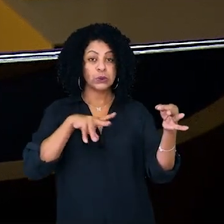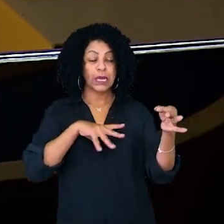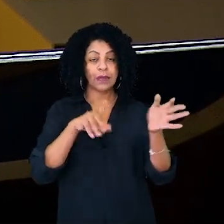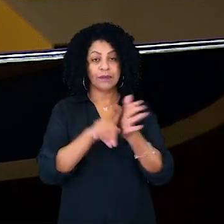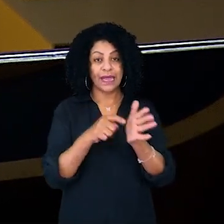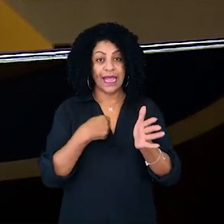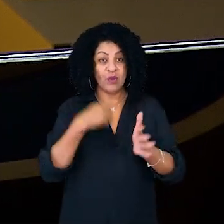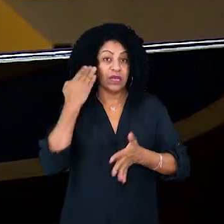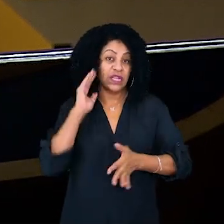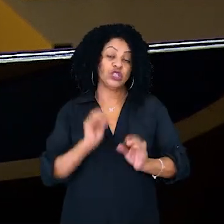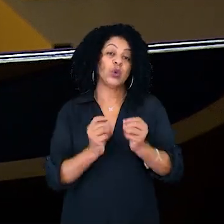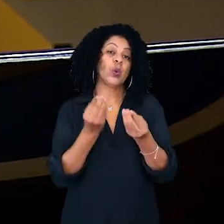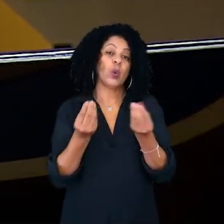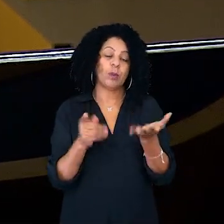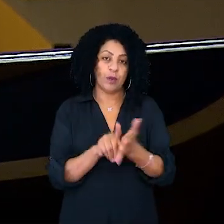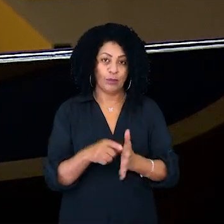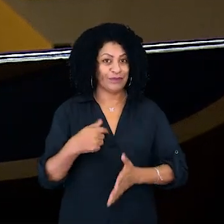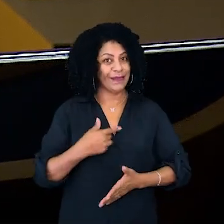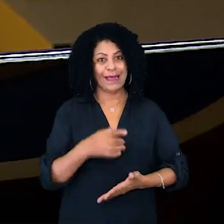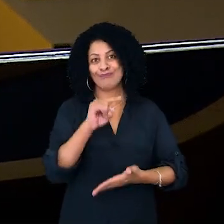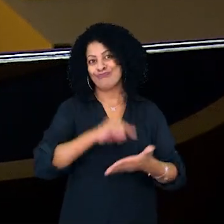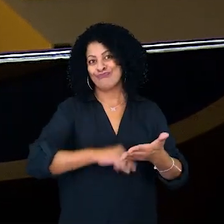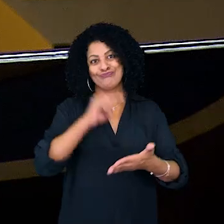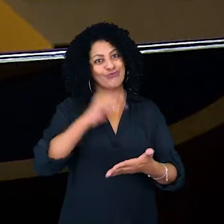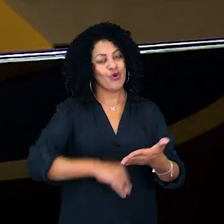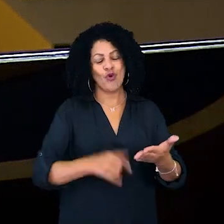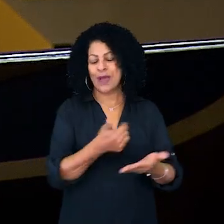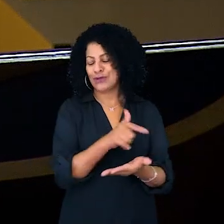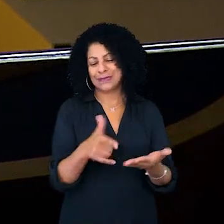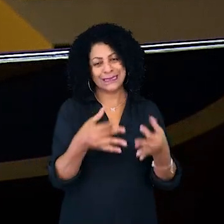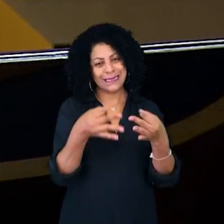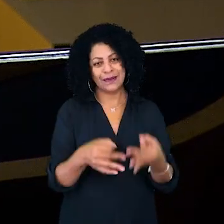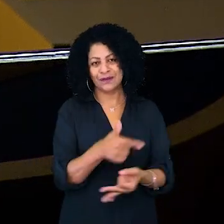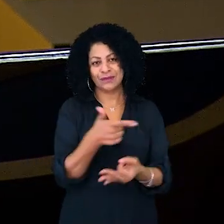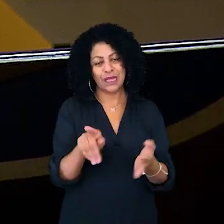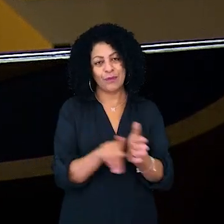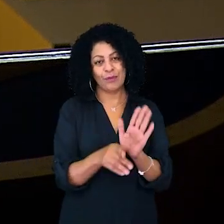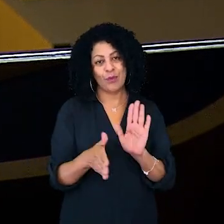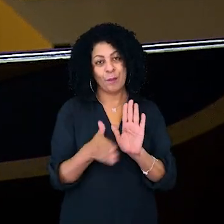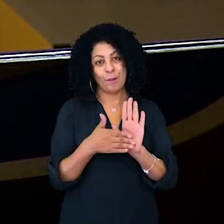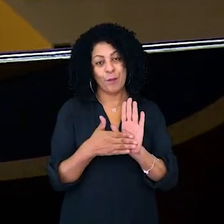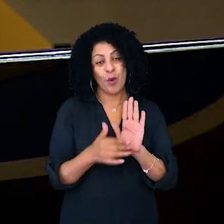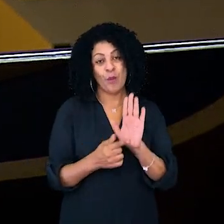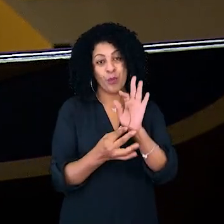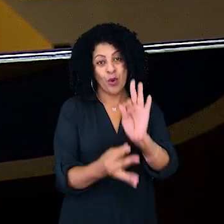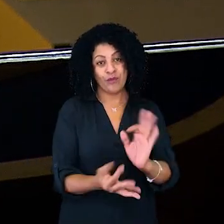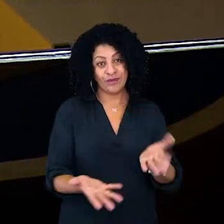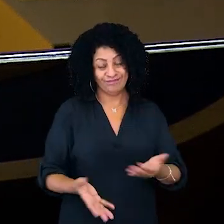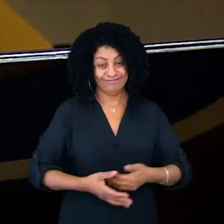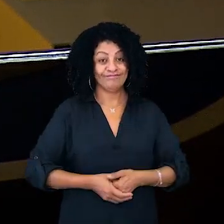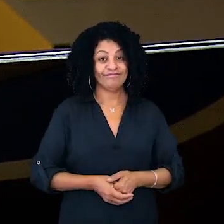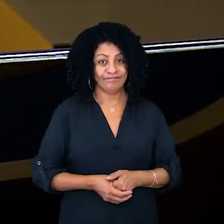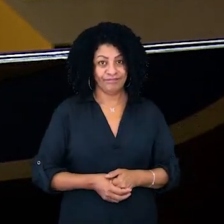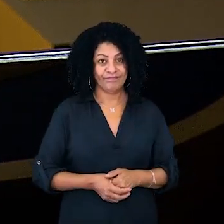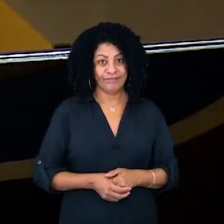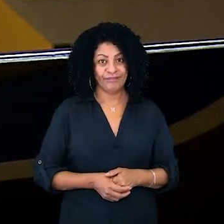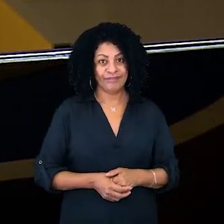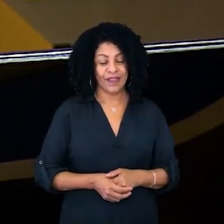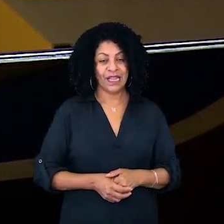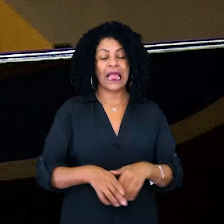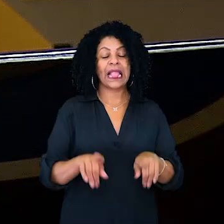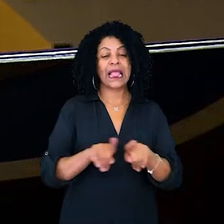que, na minha compreensão, não são suficientes para a formação